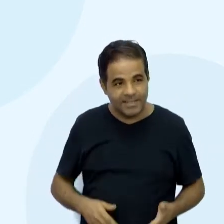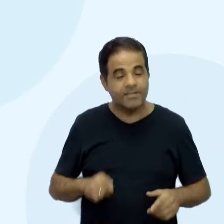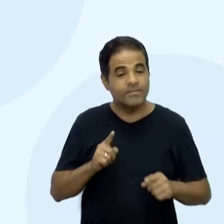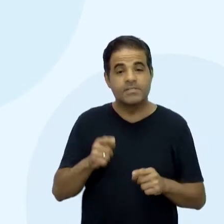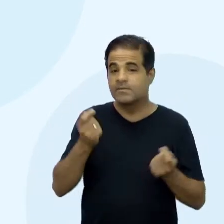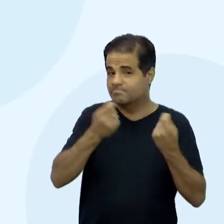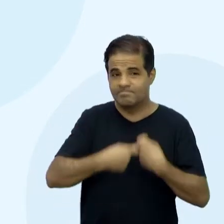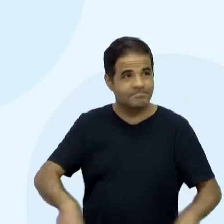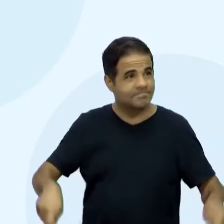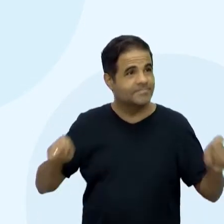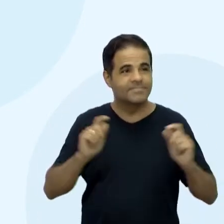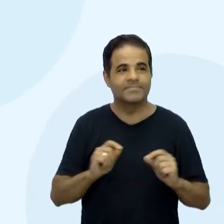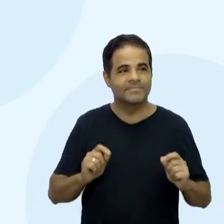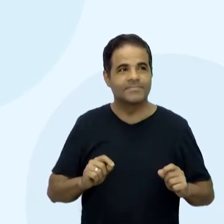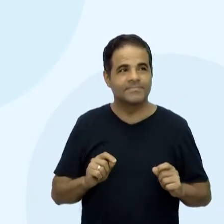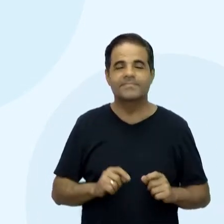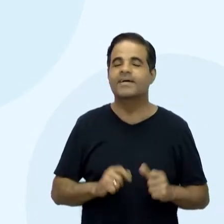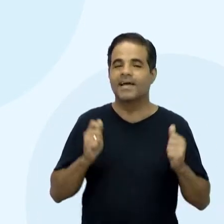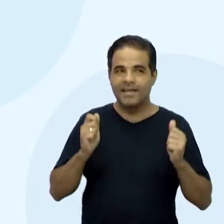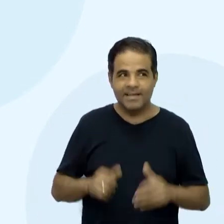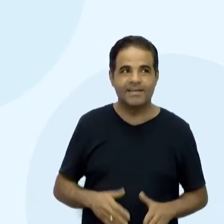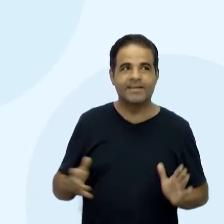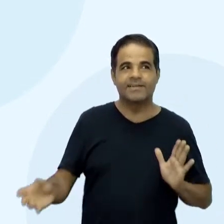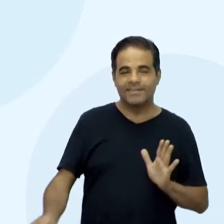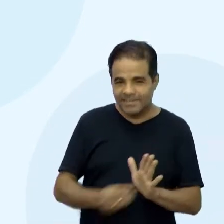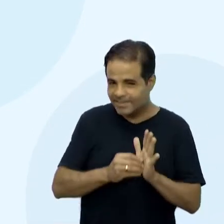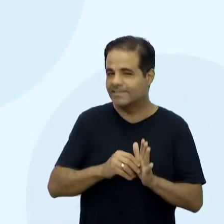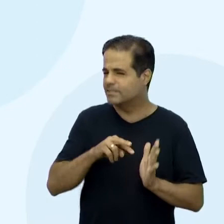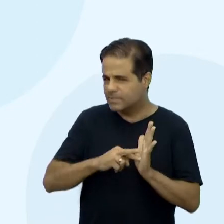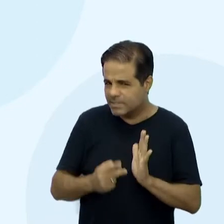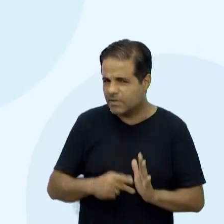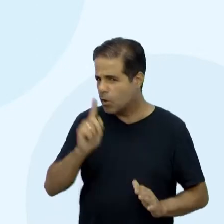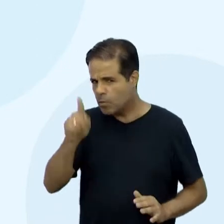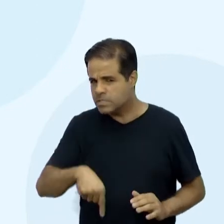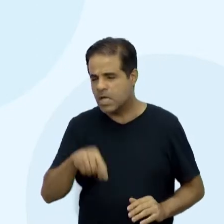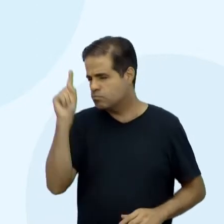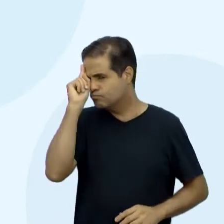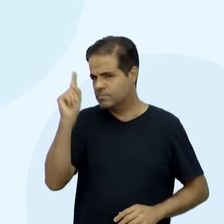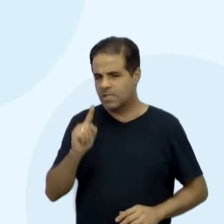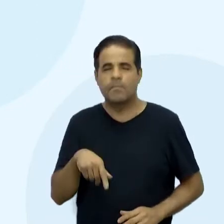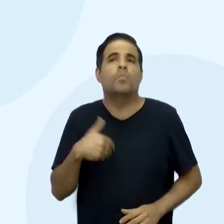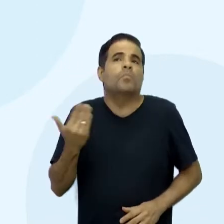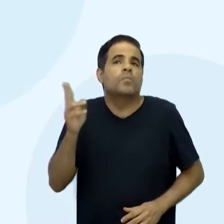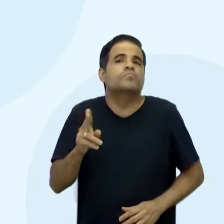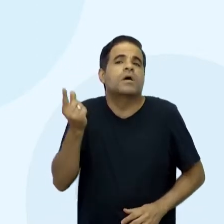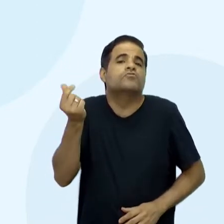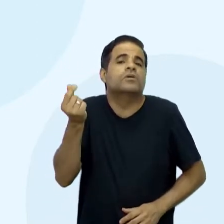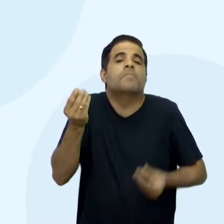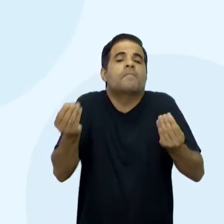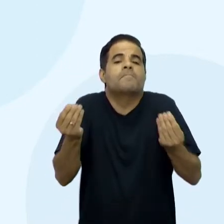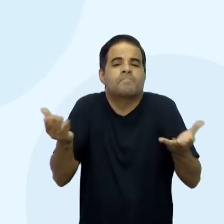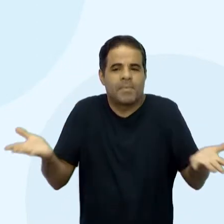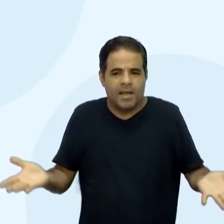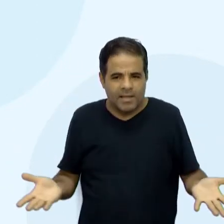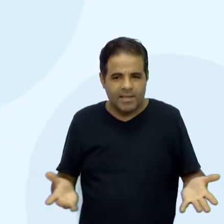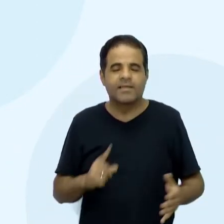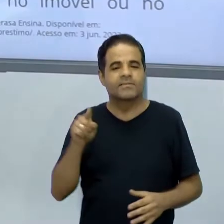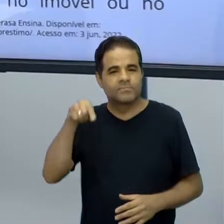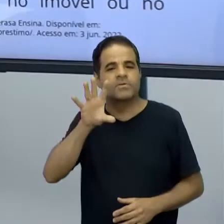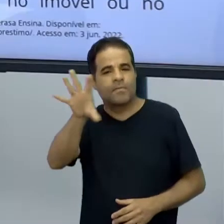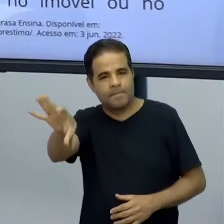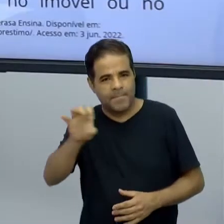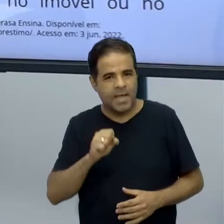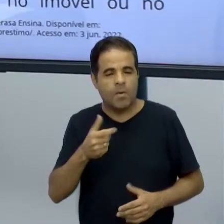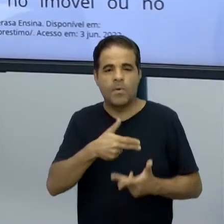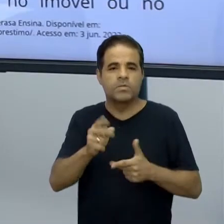você não precisa avisar o banco, mas isso não significa que você não saiba para que vai usar o dinheiro. Claro que quando a gente vai pegar